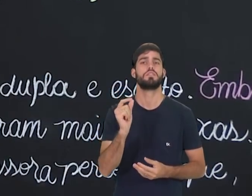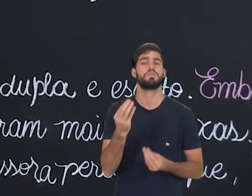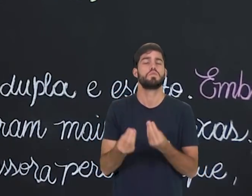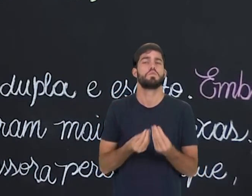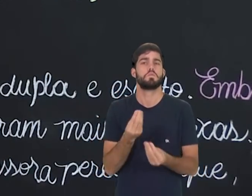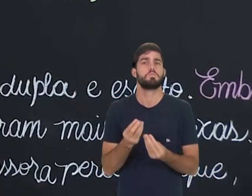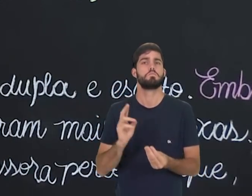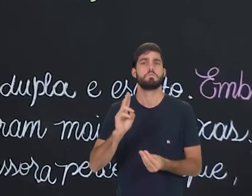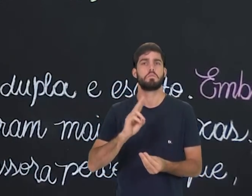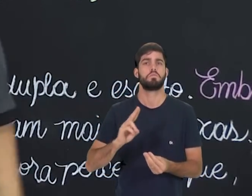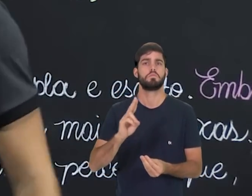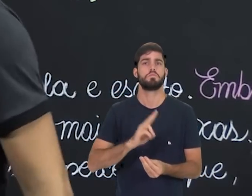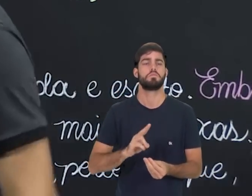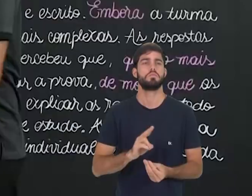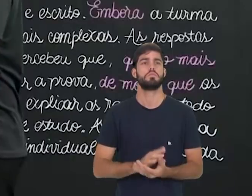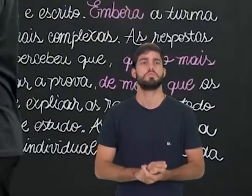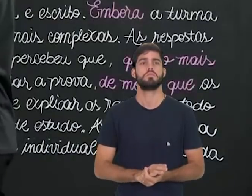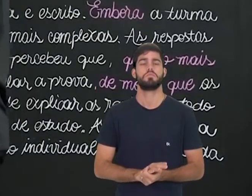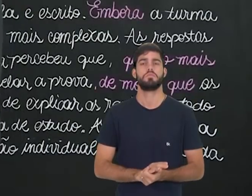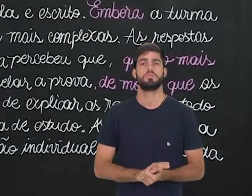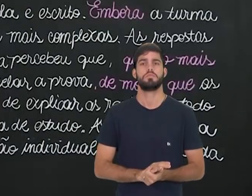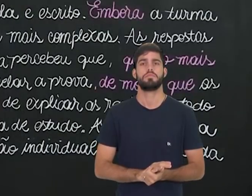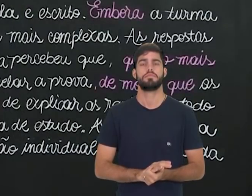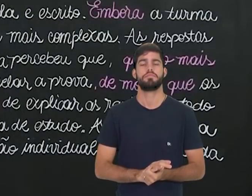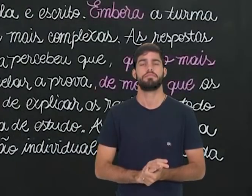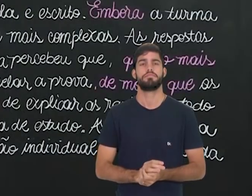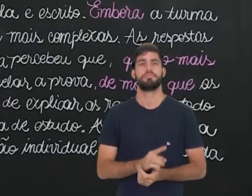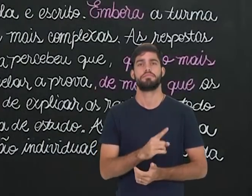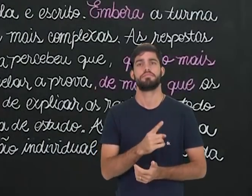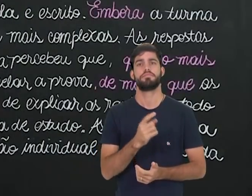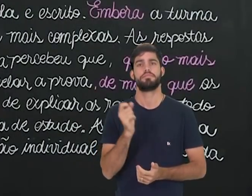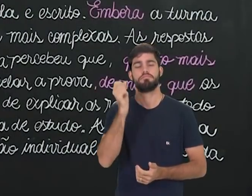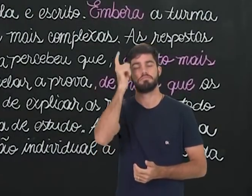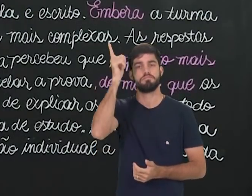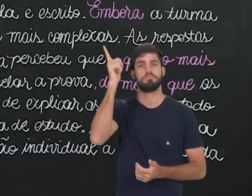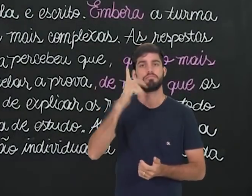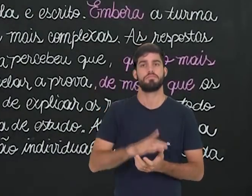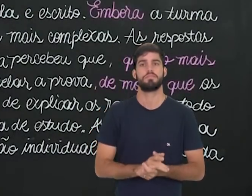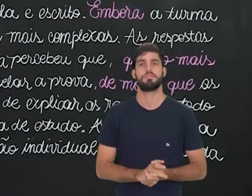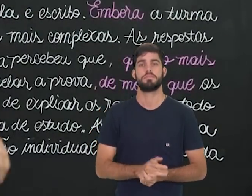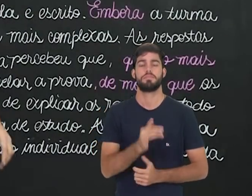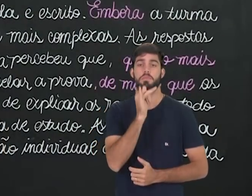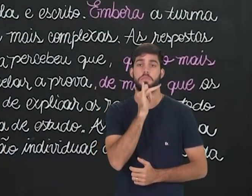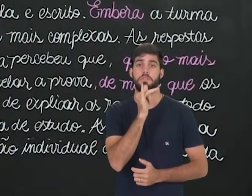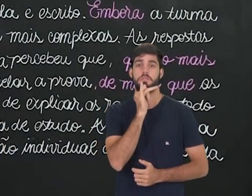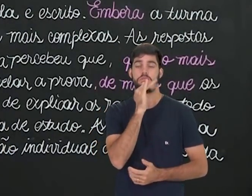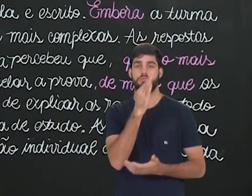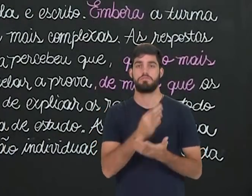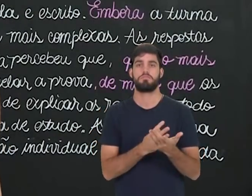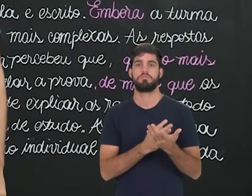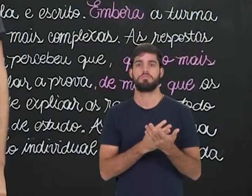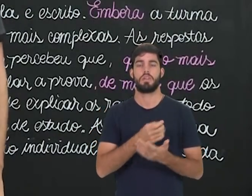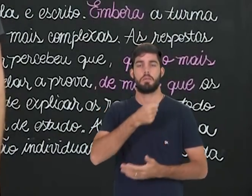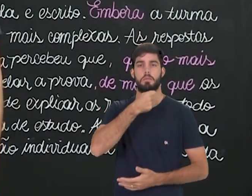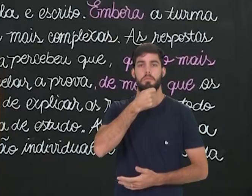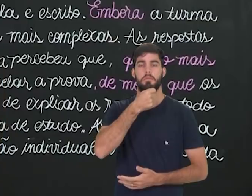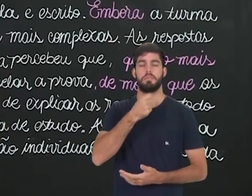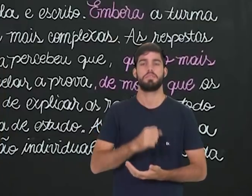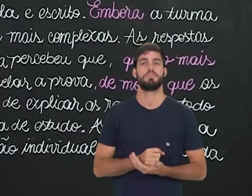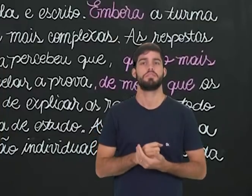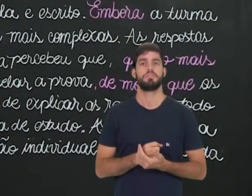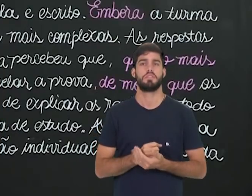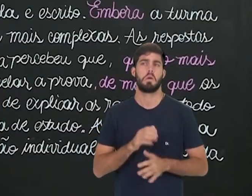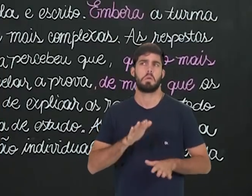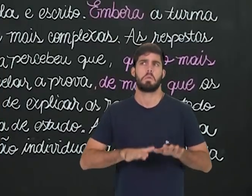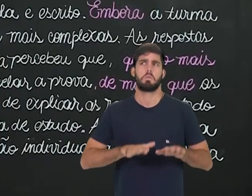utilizar esses conectivos para estabelecer essas ideias. Então, num texto narrativo, por exemplo, em algum momento você pode